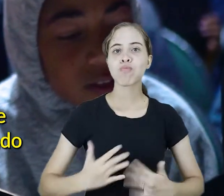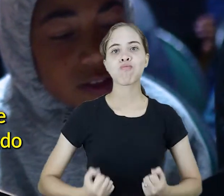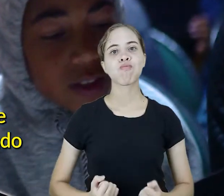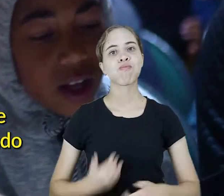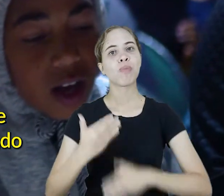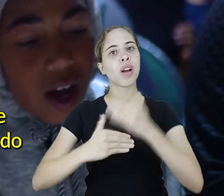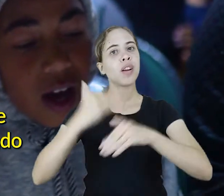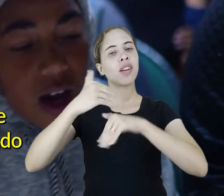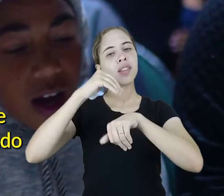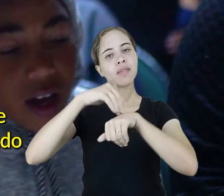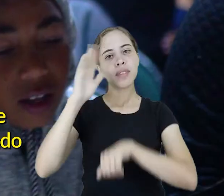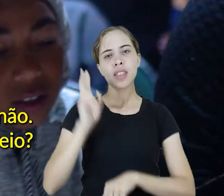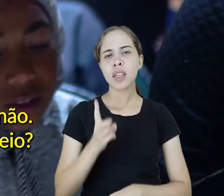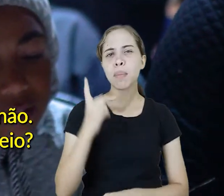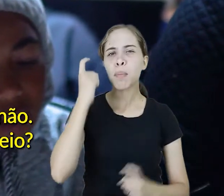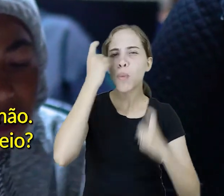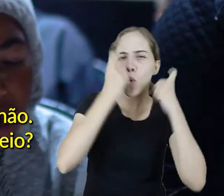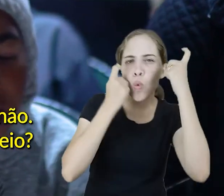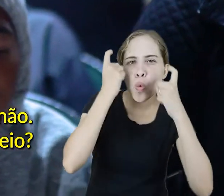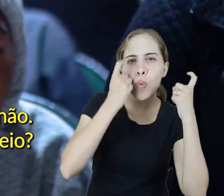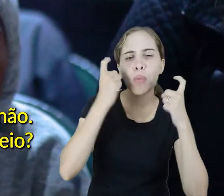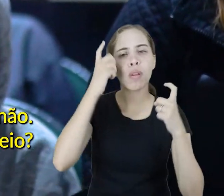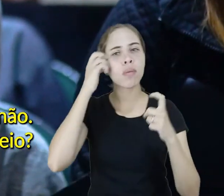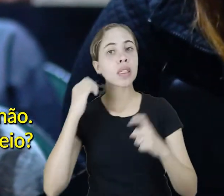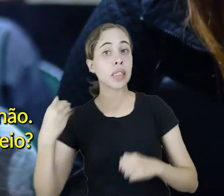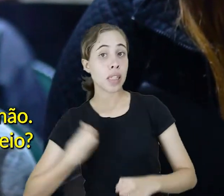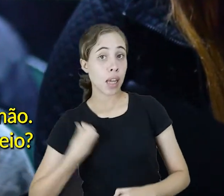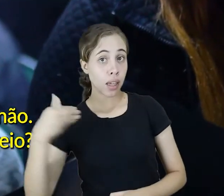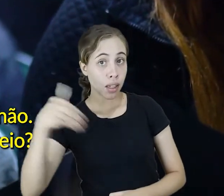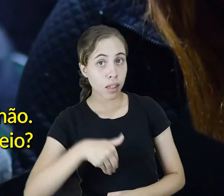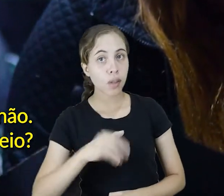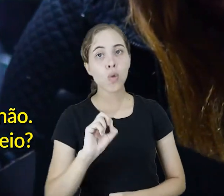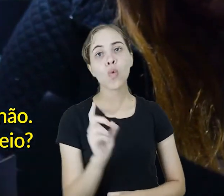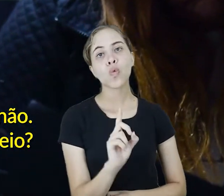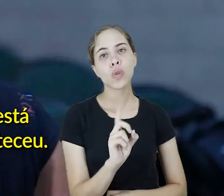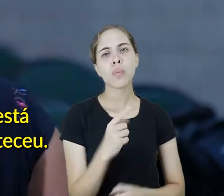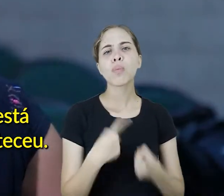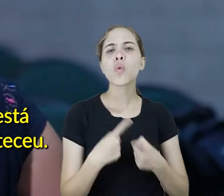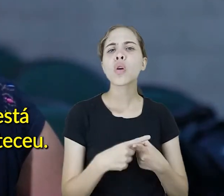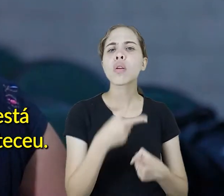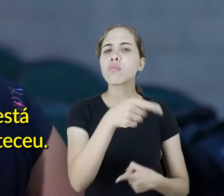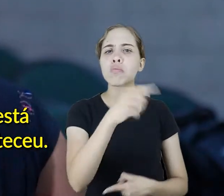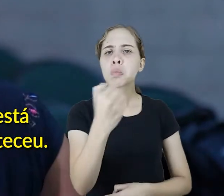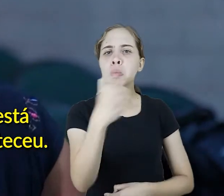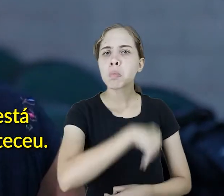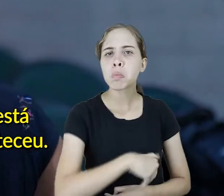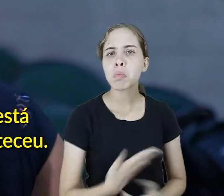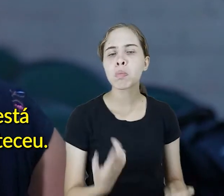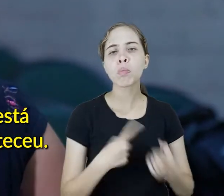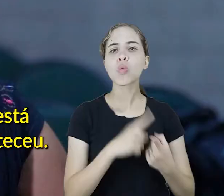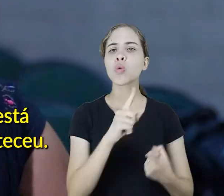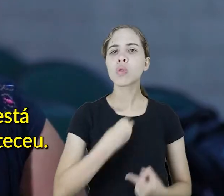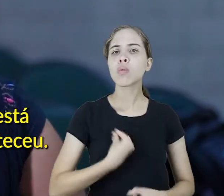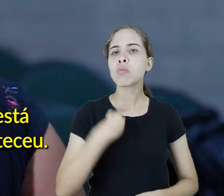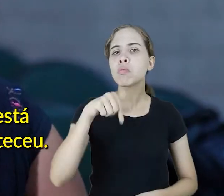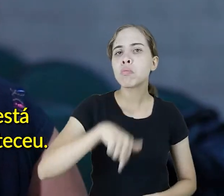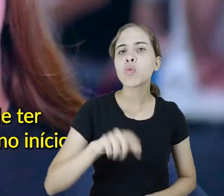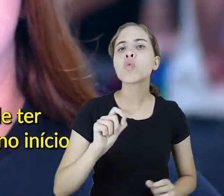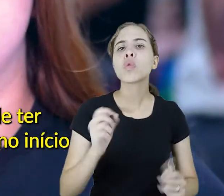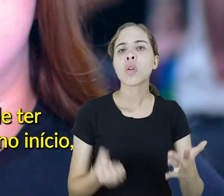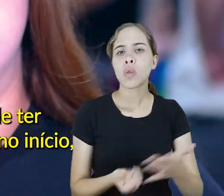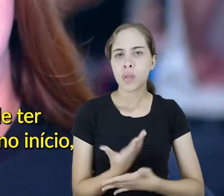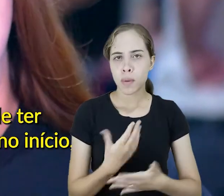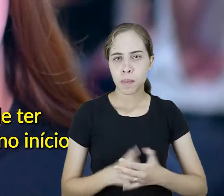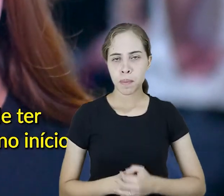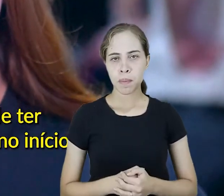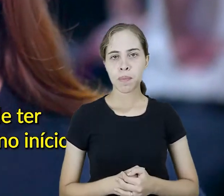Então eles sempre estão se preocupando em estarem aqui ou não. Por que fulano não veio? Por que fulano não está aqui? E o que aconteceu?